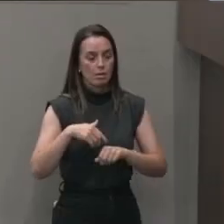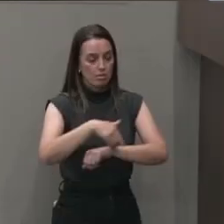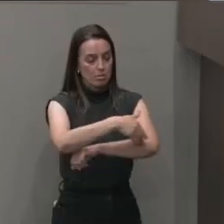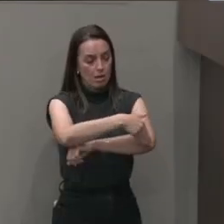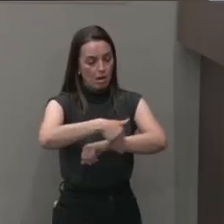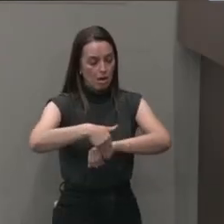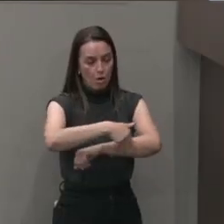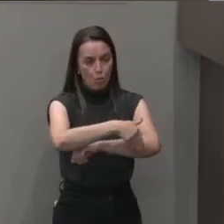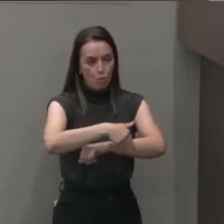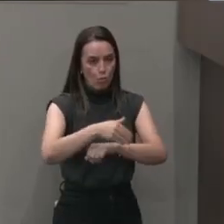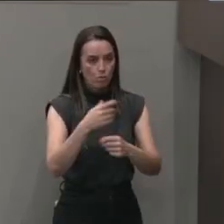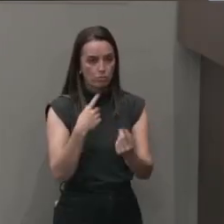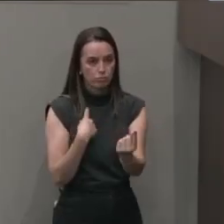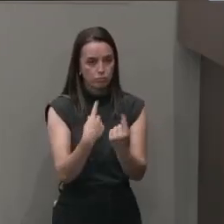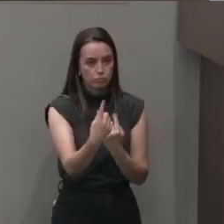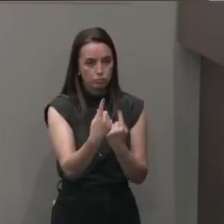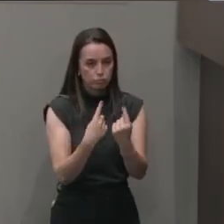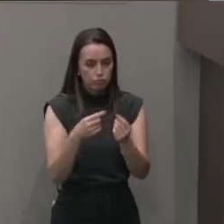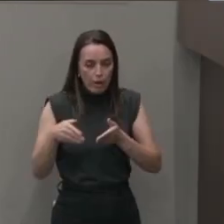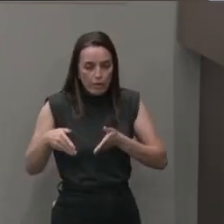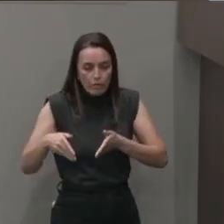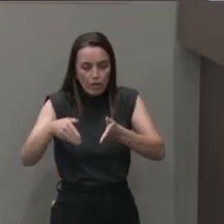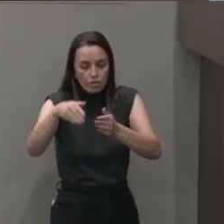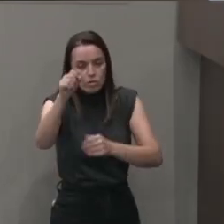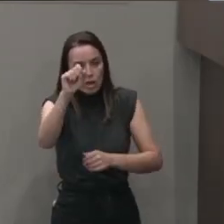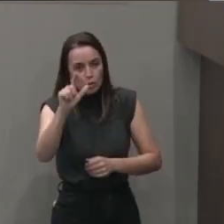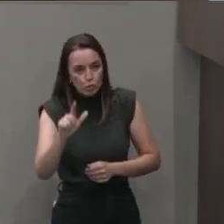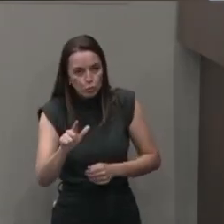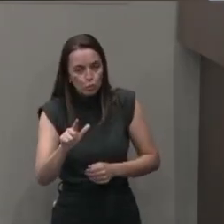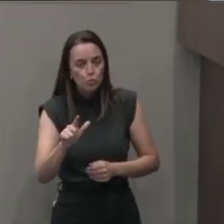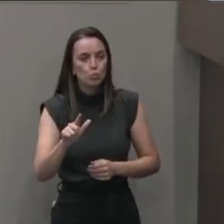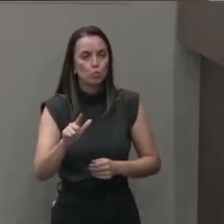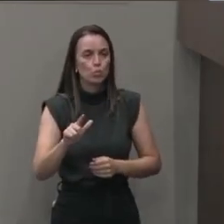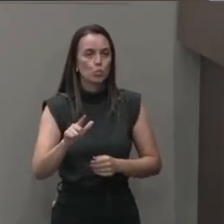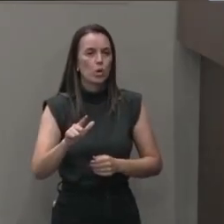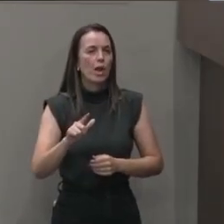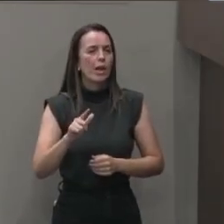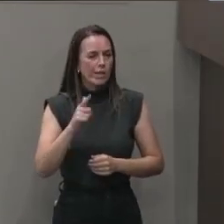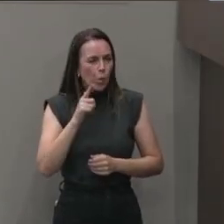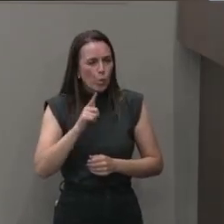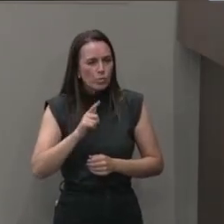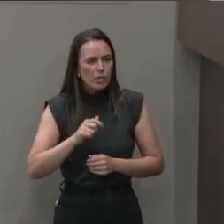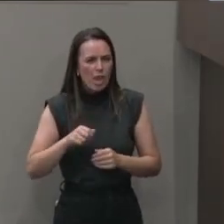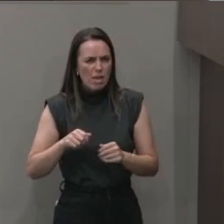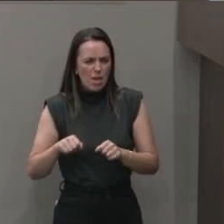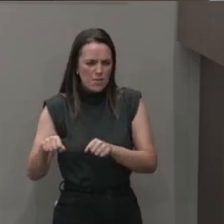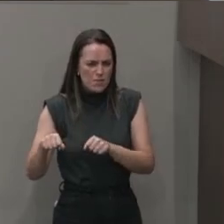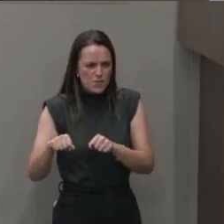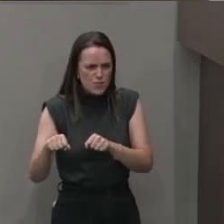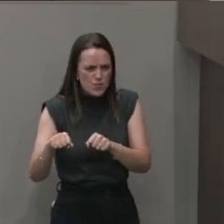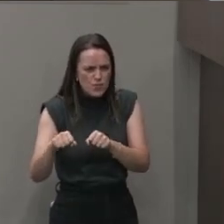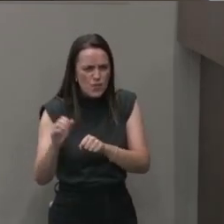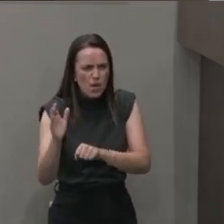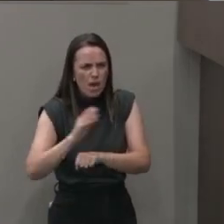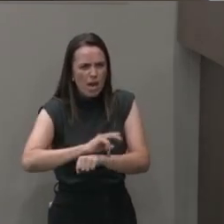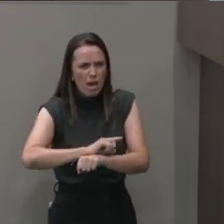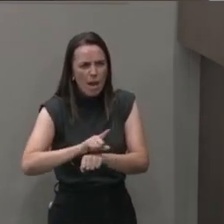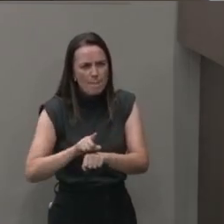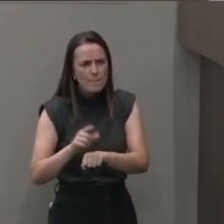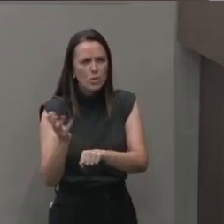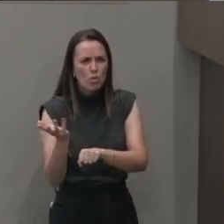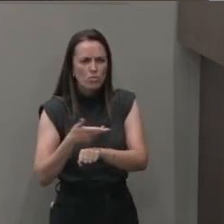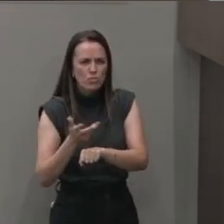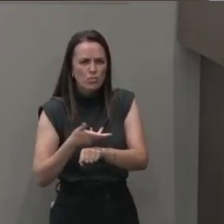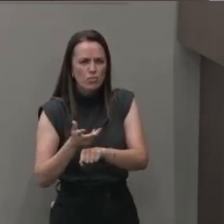Ronaldo, é uma proteção para que eles possam se deslocar mais rápido, né, no local central da avenida, e possam levar com